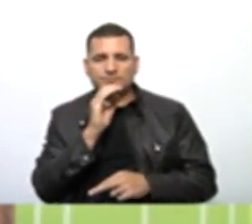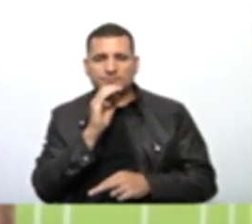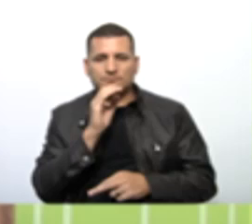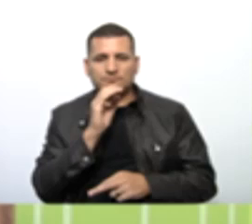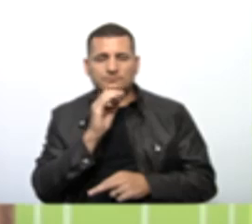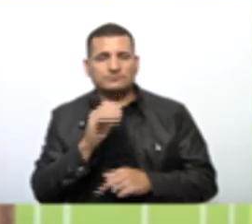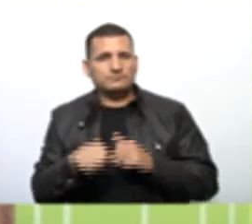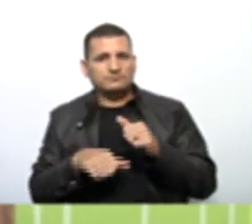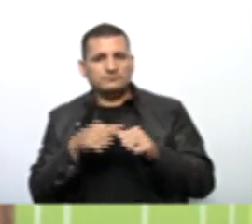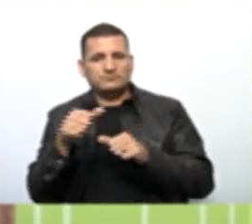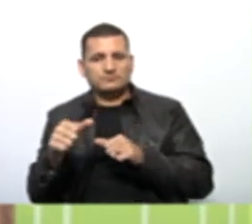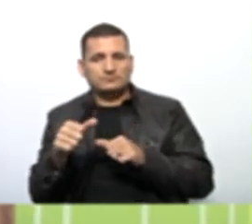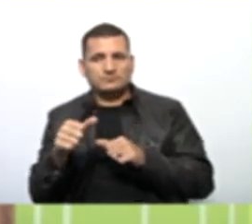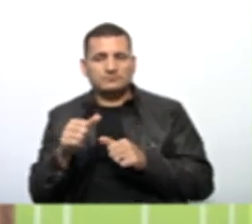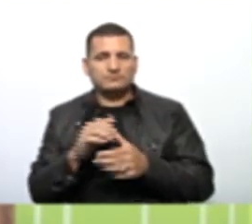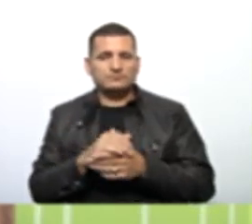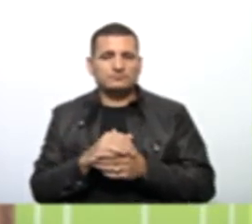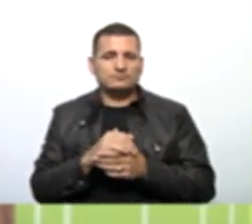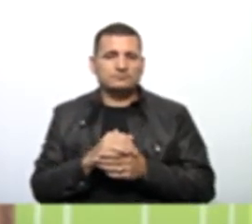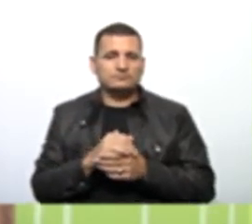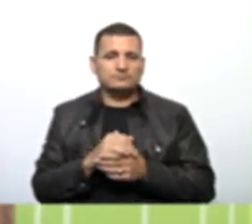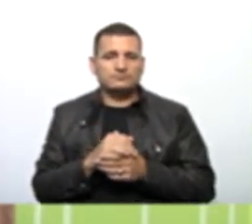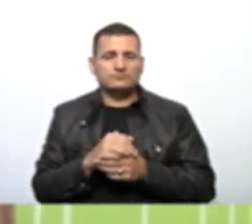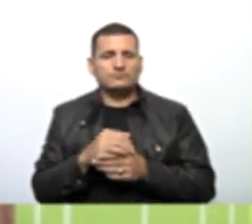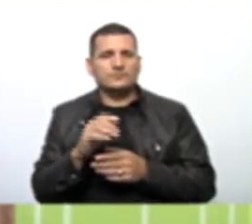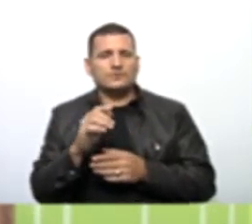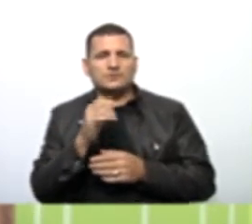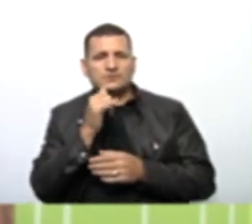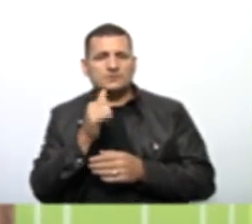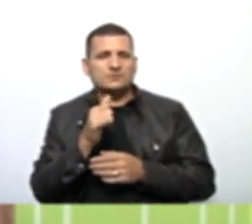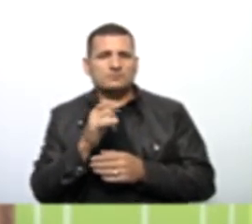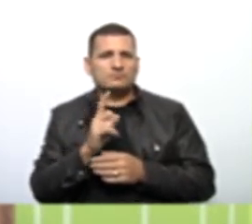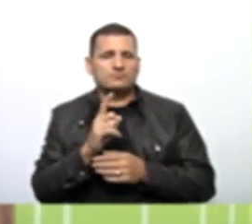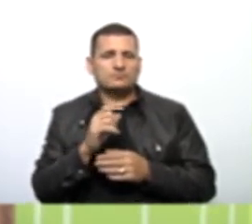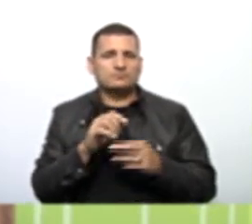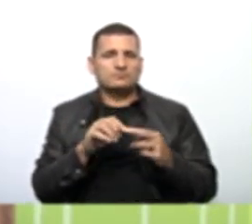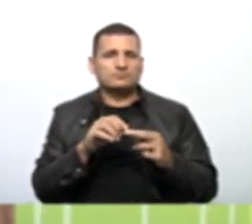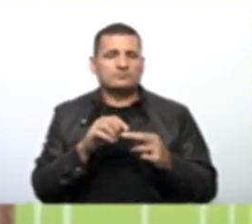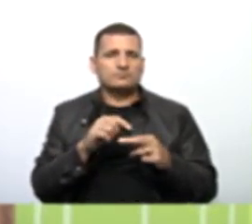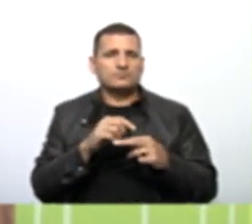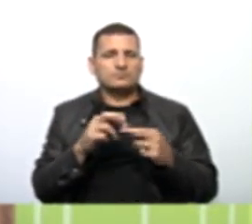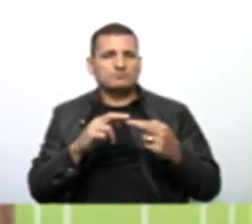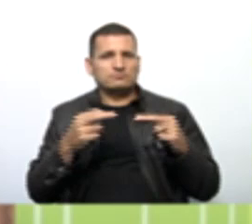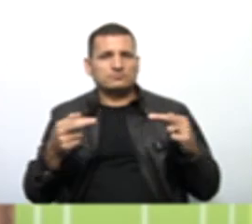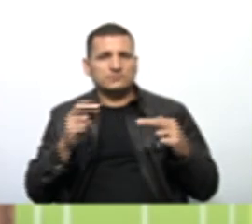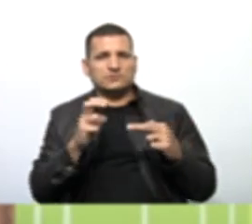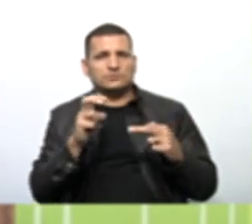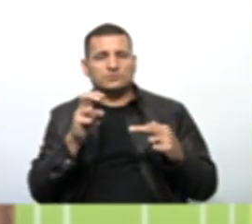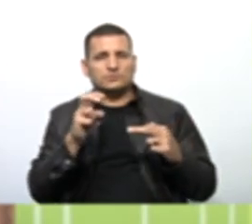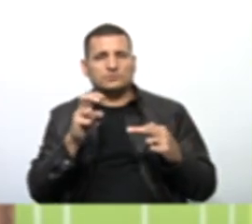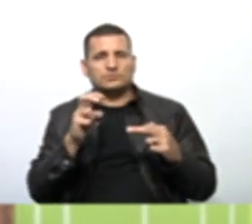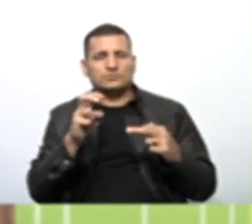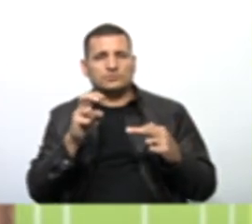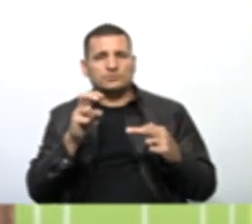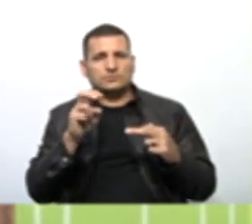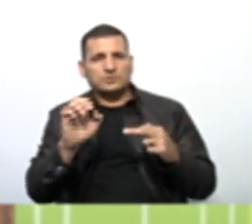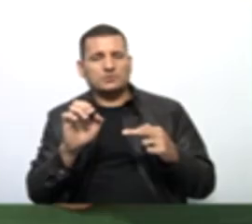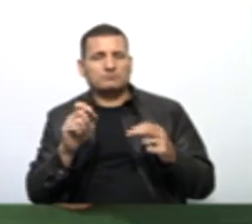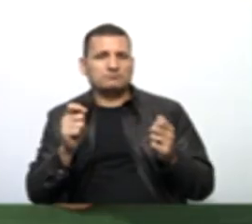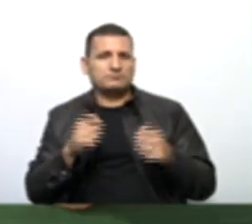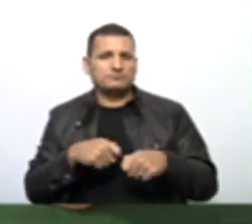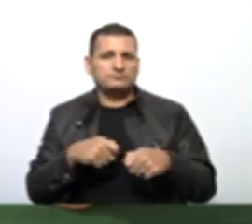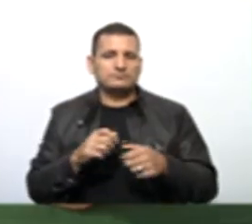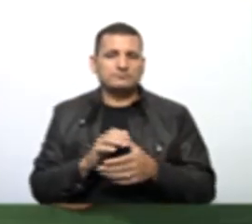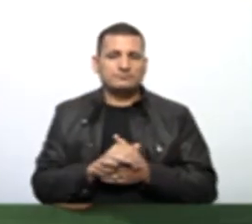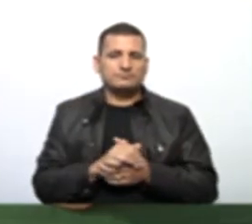poder querer trocar senão o cabo da categoria 5e ele supre a necessidade de se agir um problema nosso